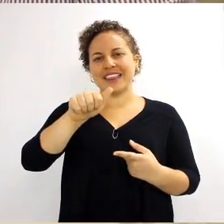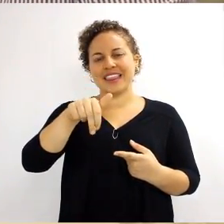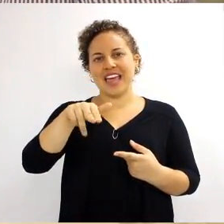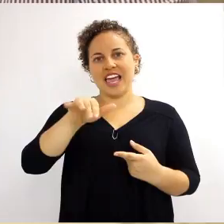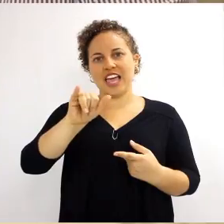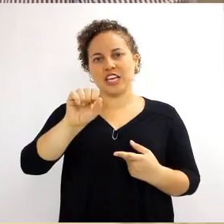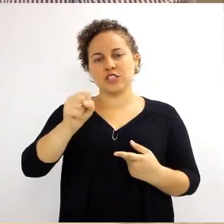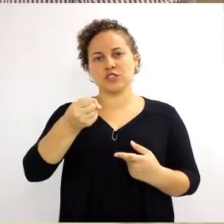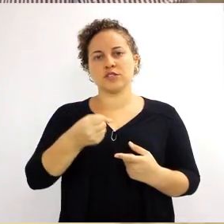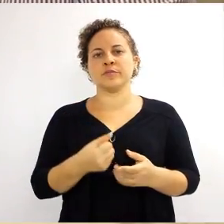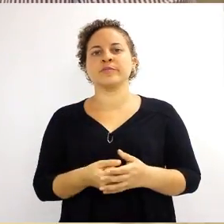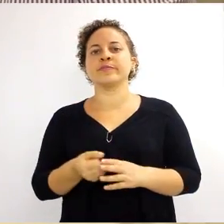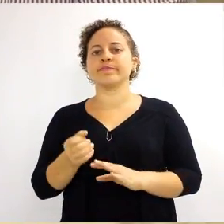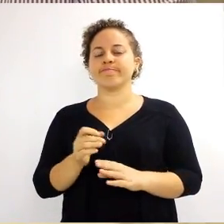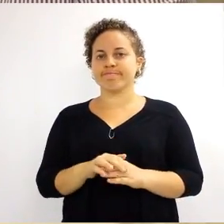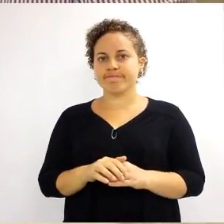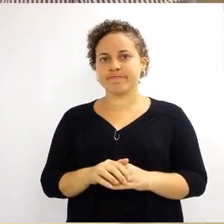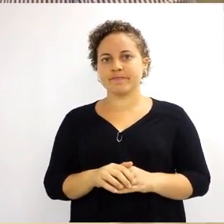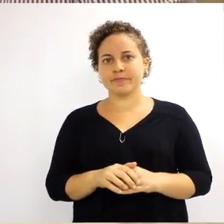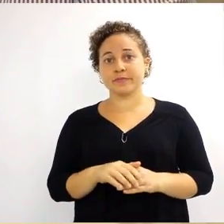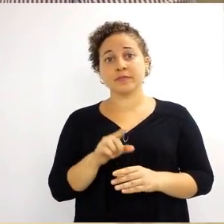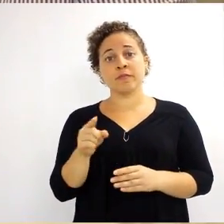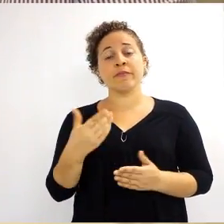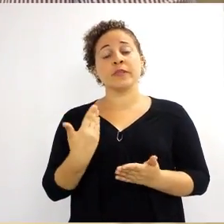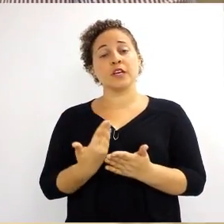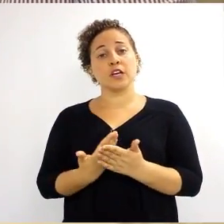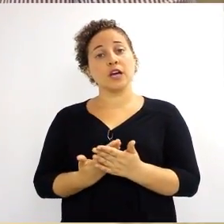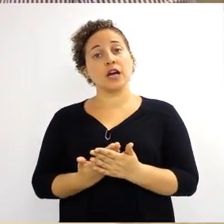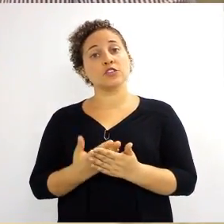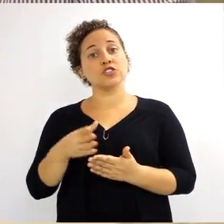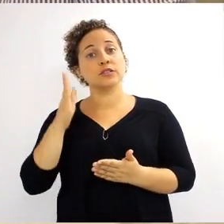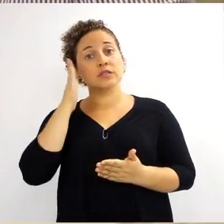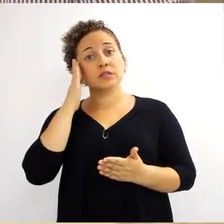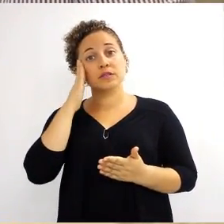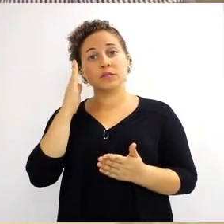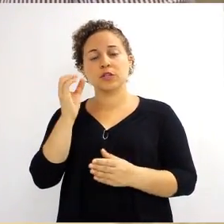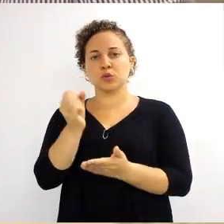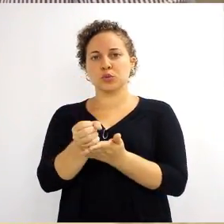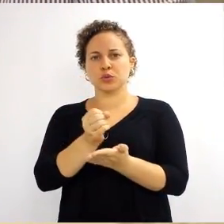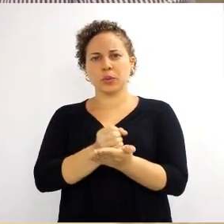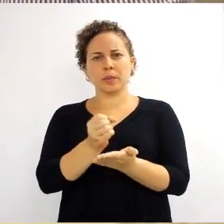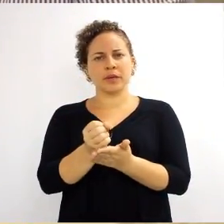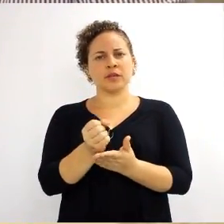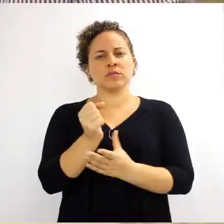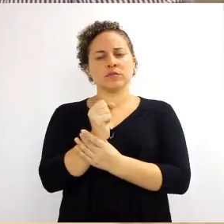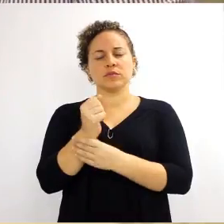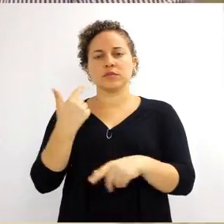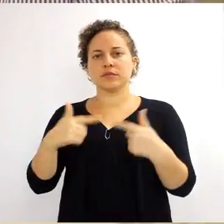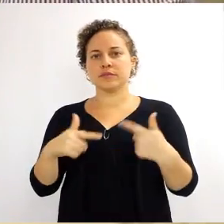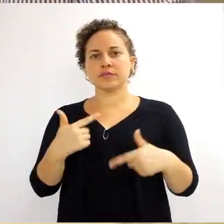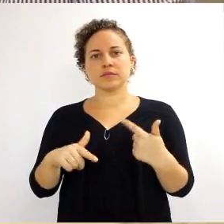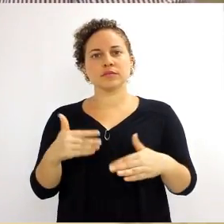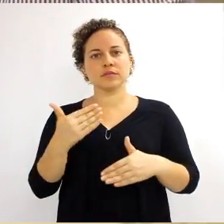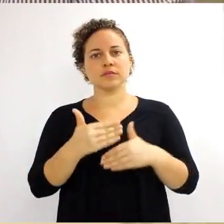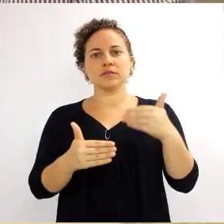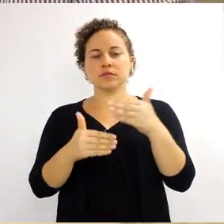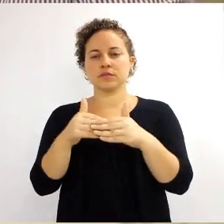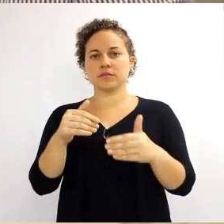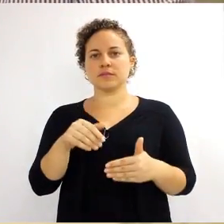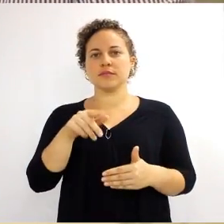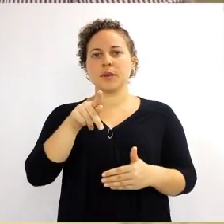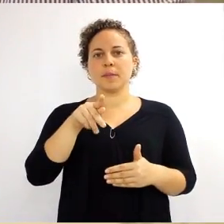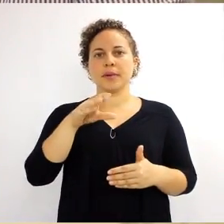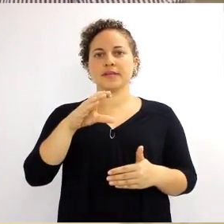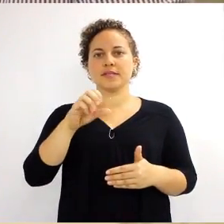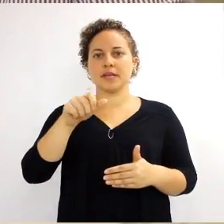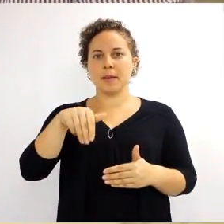Exatamente. Bem complicado. A gente escuta falar muito em alguns documentos de segurança. Na construção civil tem o PCMAT.